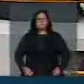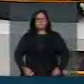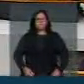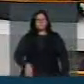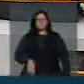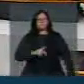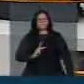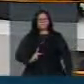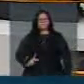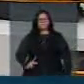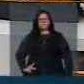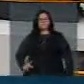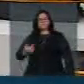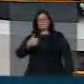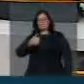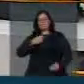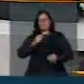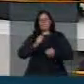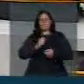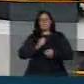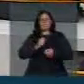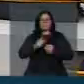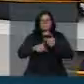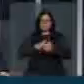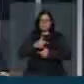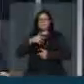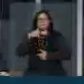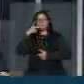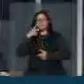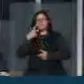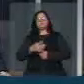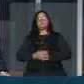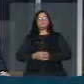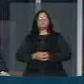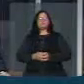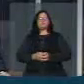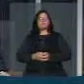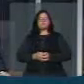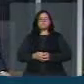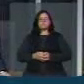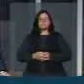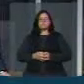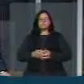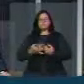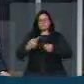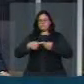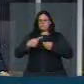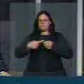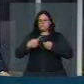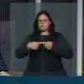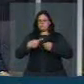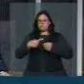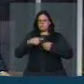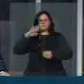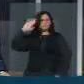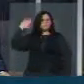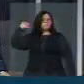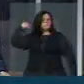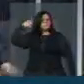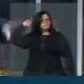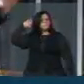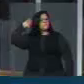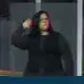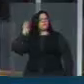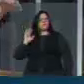eu faço política, moro, milito em uma região do Pará, oeste do